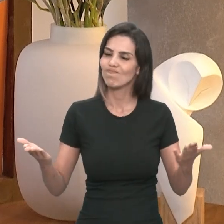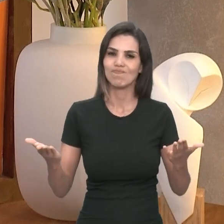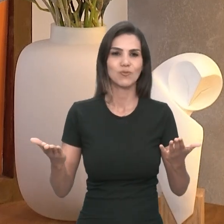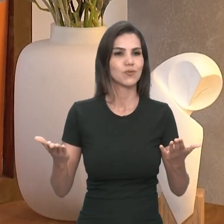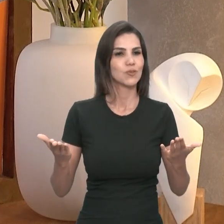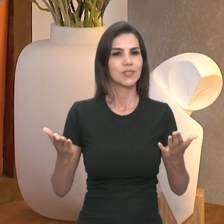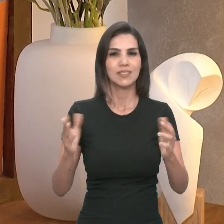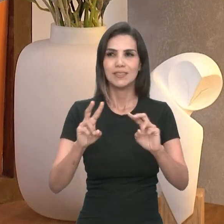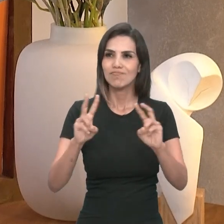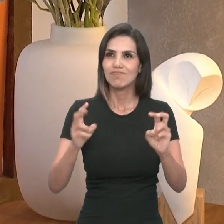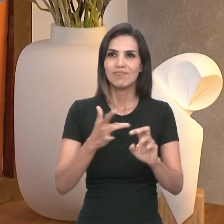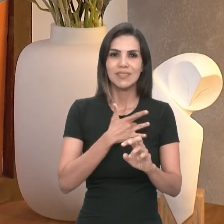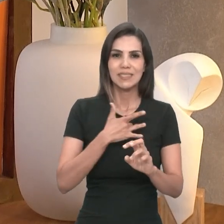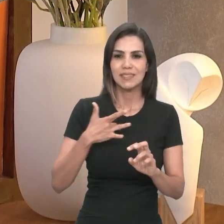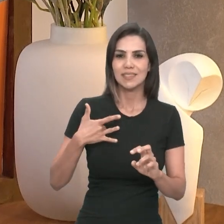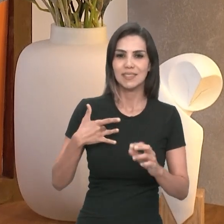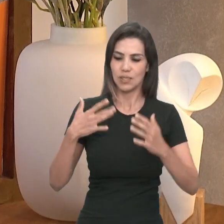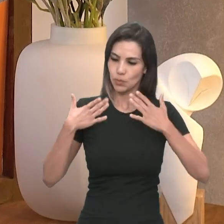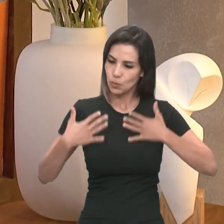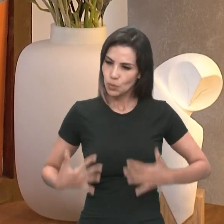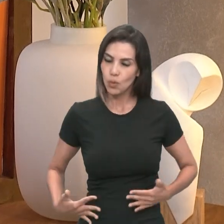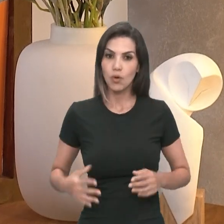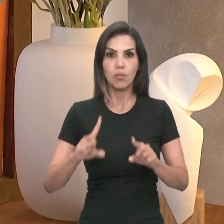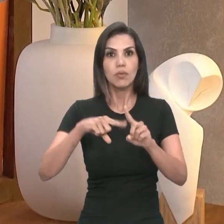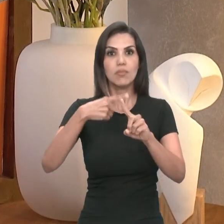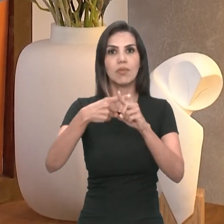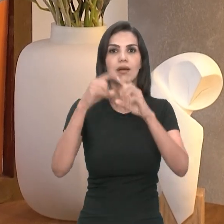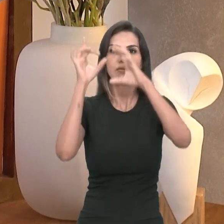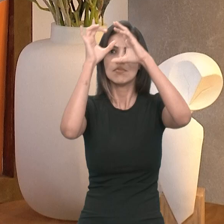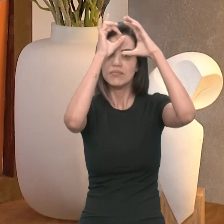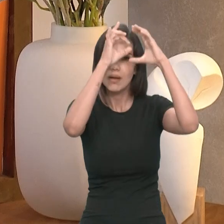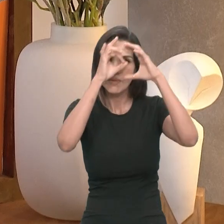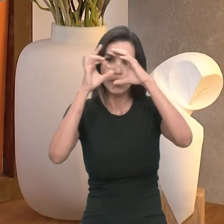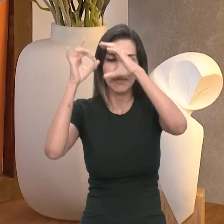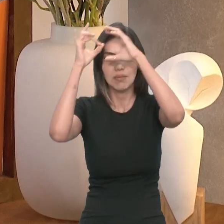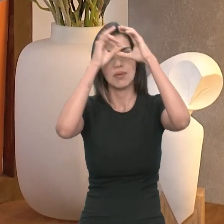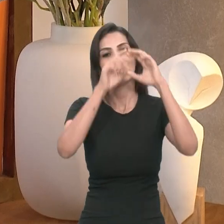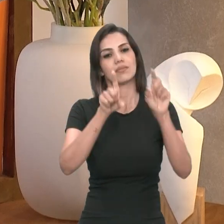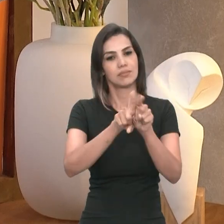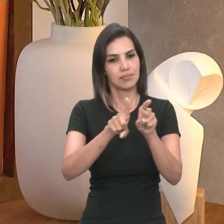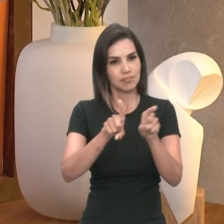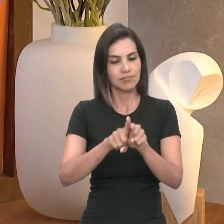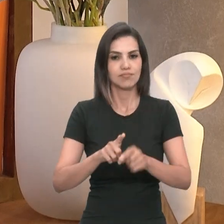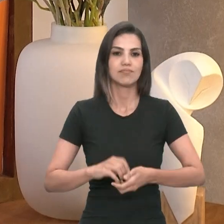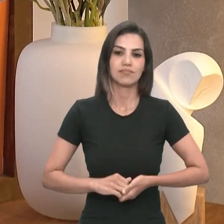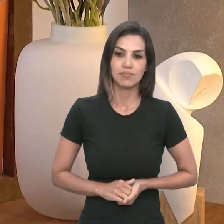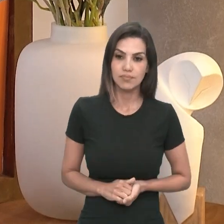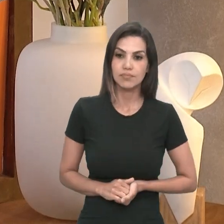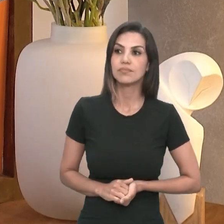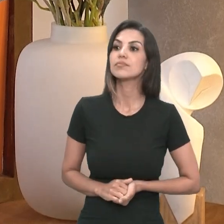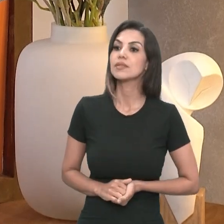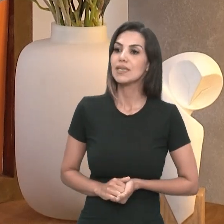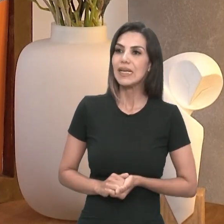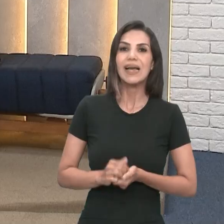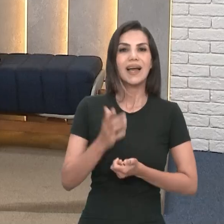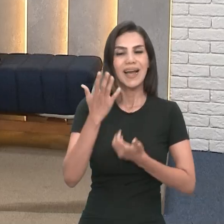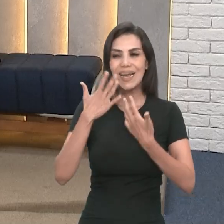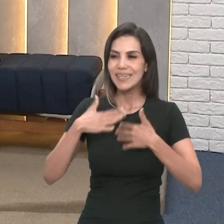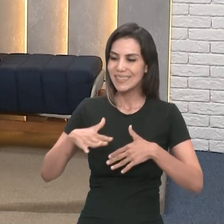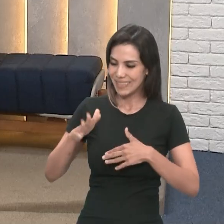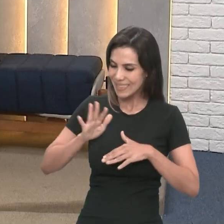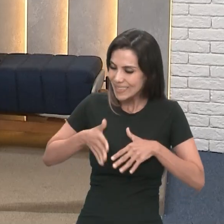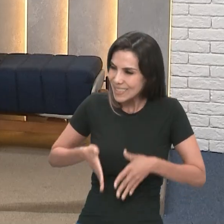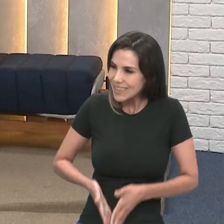relacionados à saúde física e cognitiva, né, é sempre um prazer. Tanto que a criança, ali quando nasce, ela já tem aquele